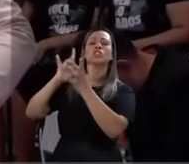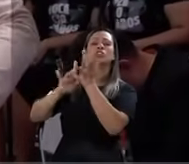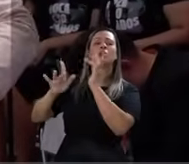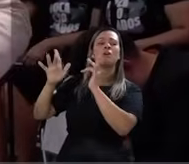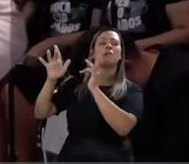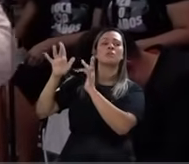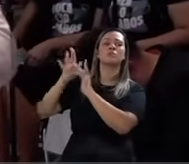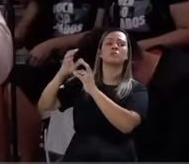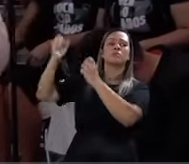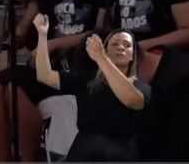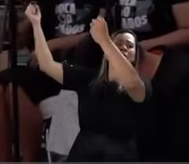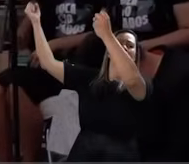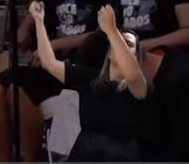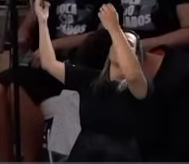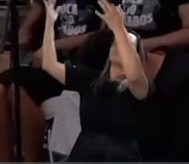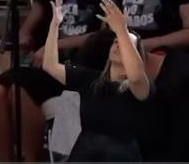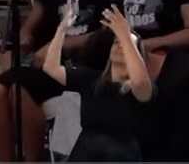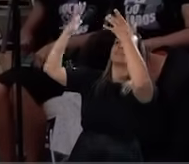Jesus